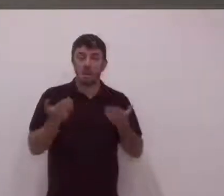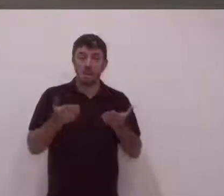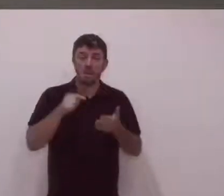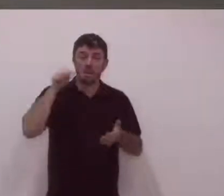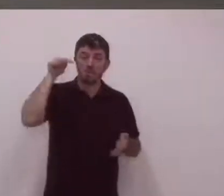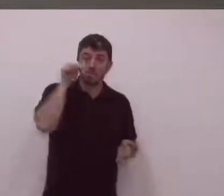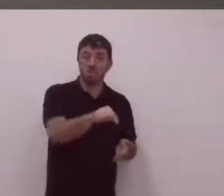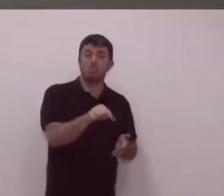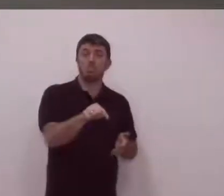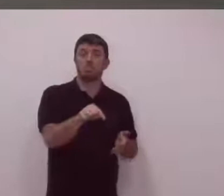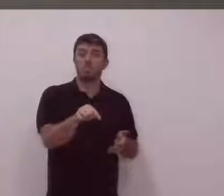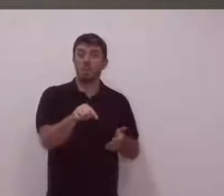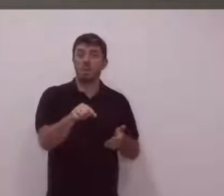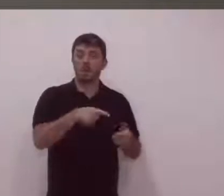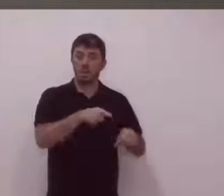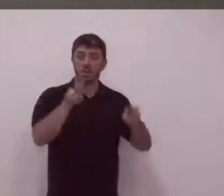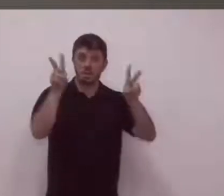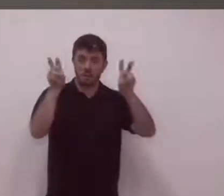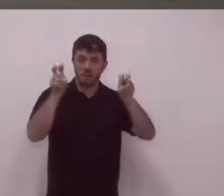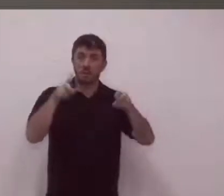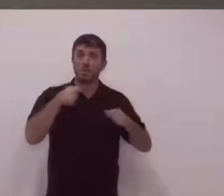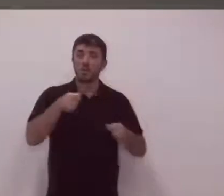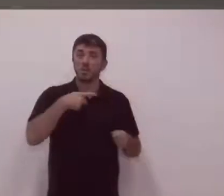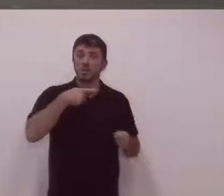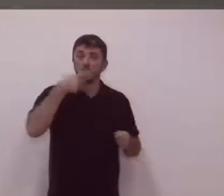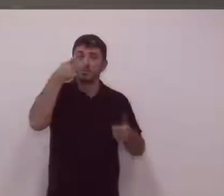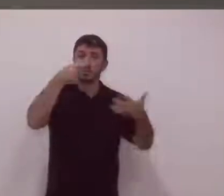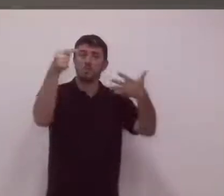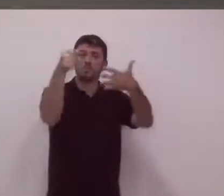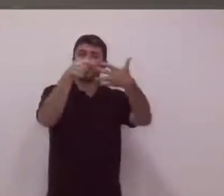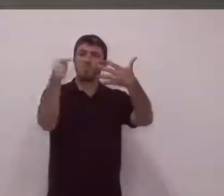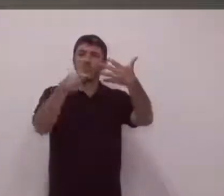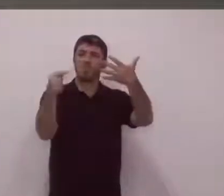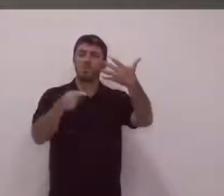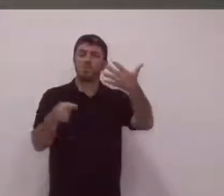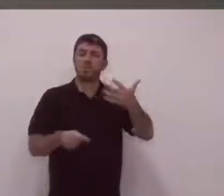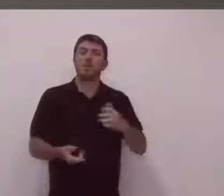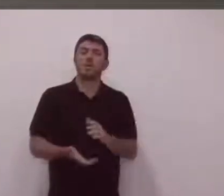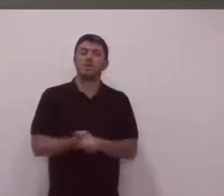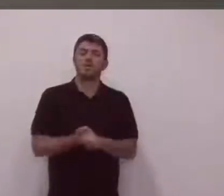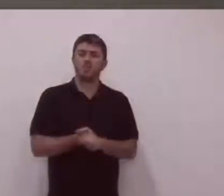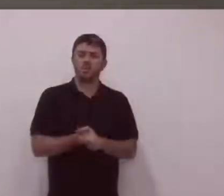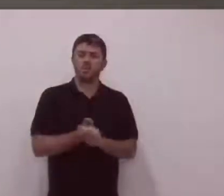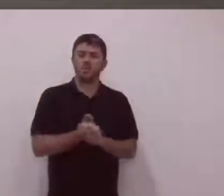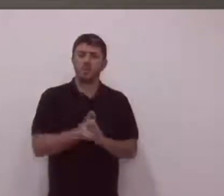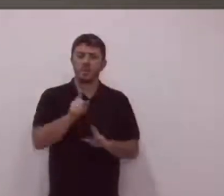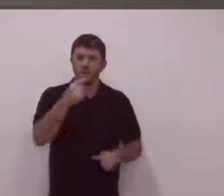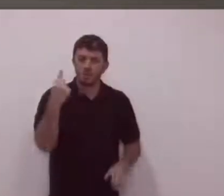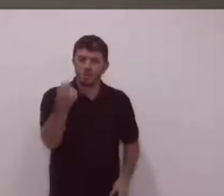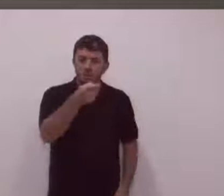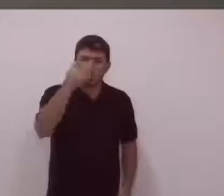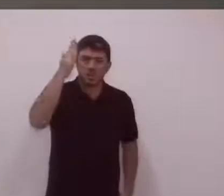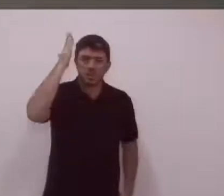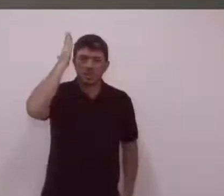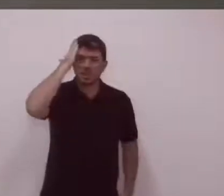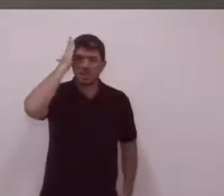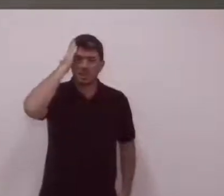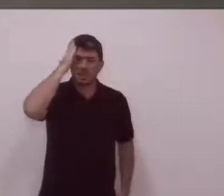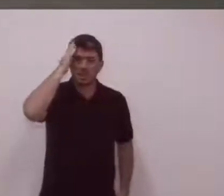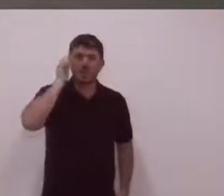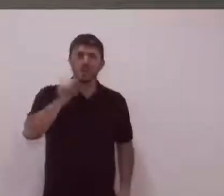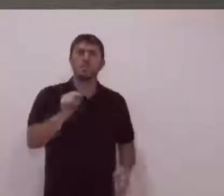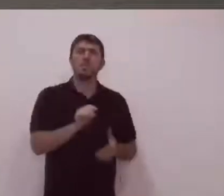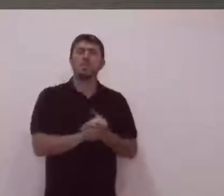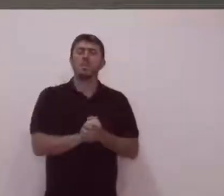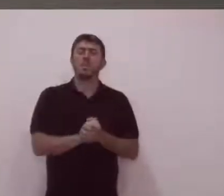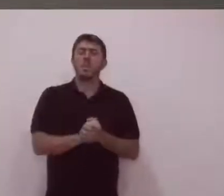considerações vocês sabiam que só aqui na nossa cidade o governo tem que pagar o que seria obrigação